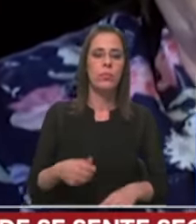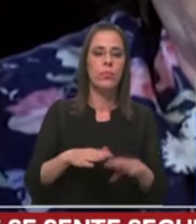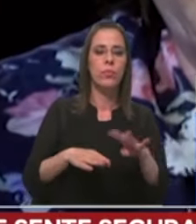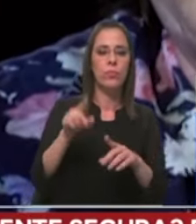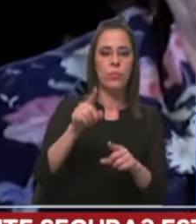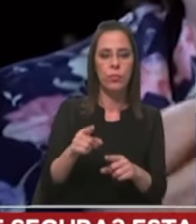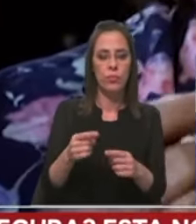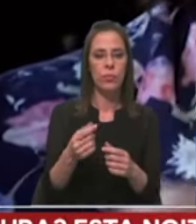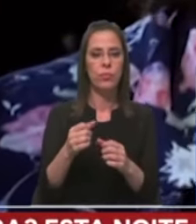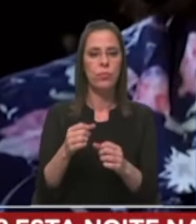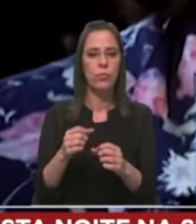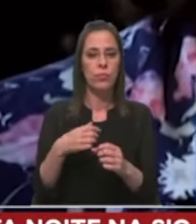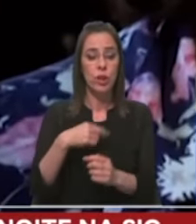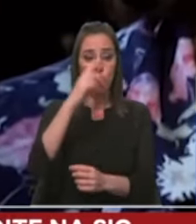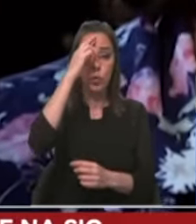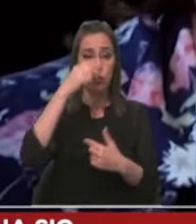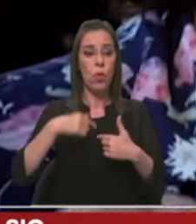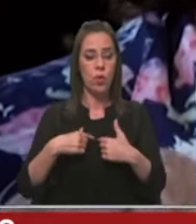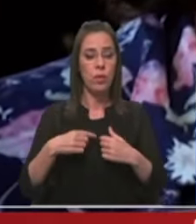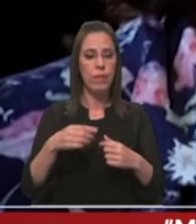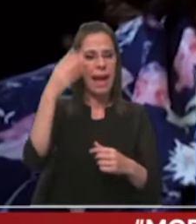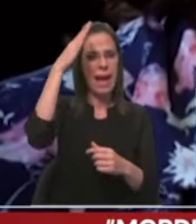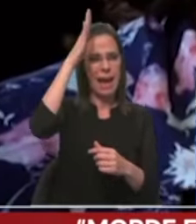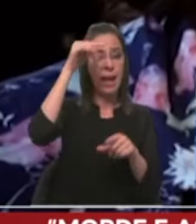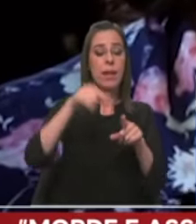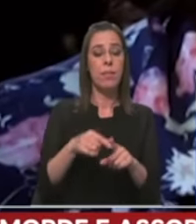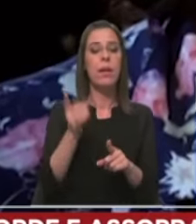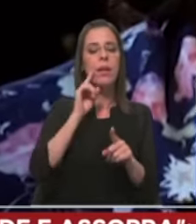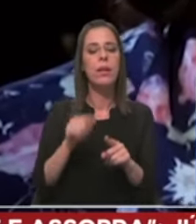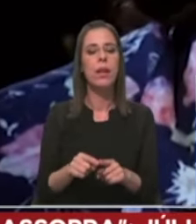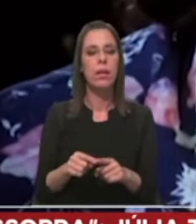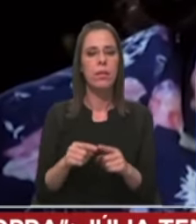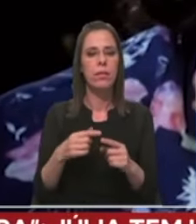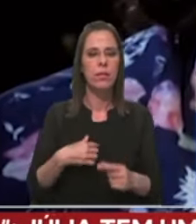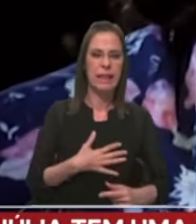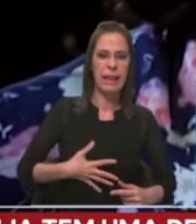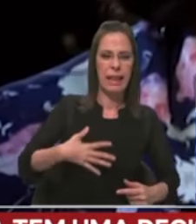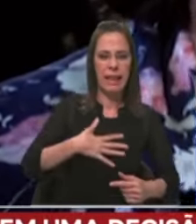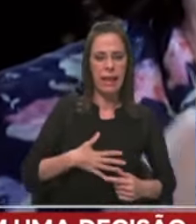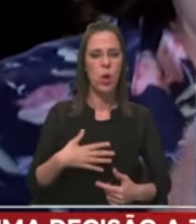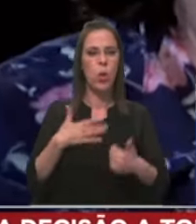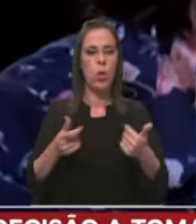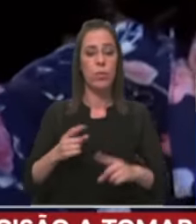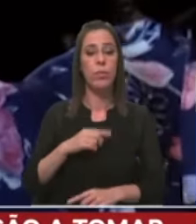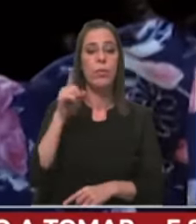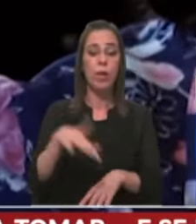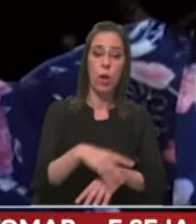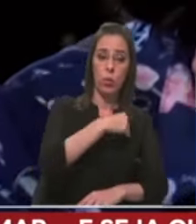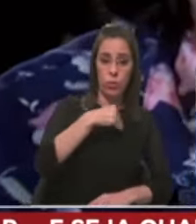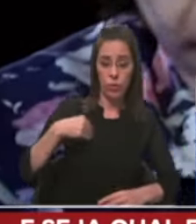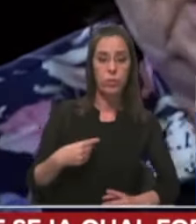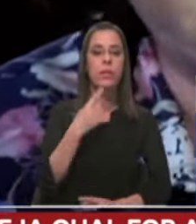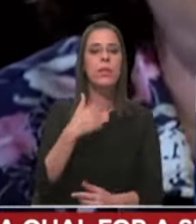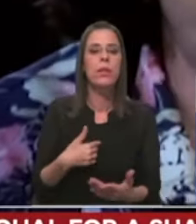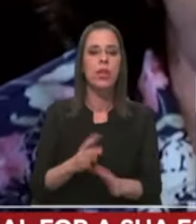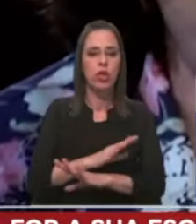uns corraizitos, esforcei-me. Naquele dia eu encontrei mal e fui lá à consulta. E ele